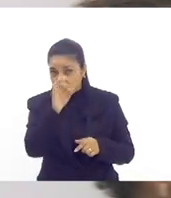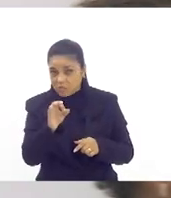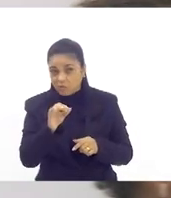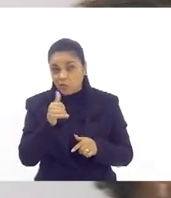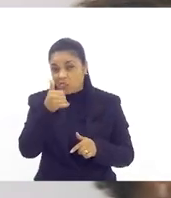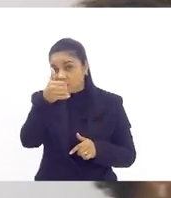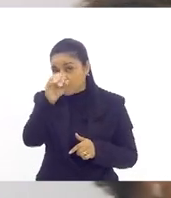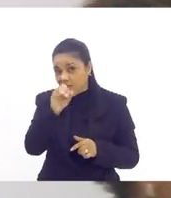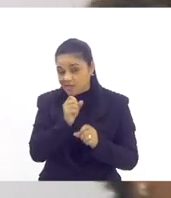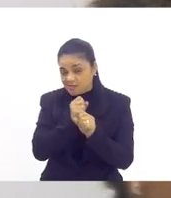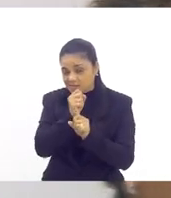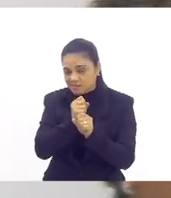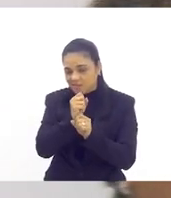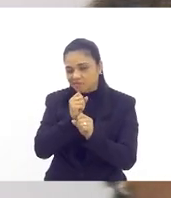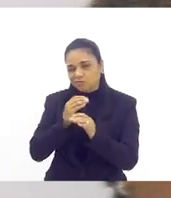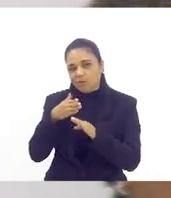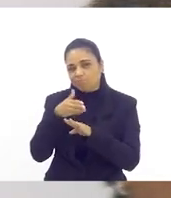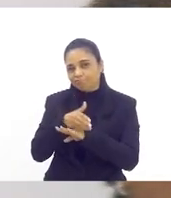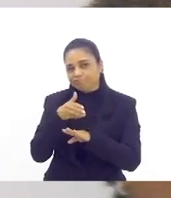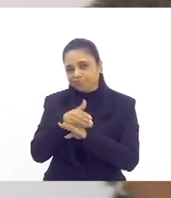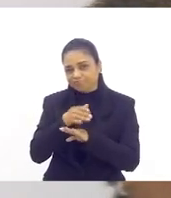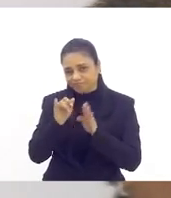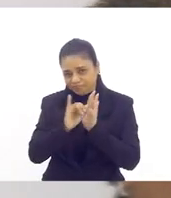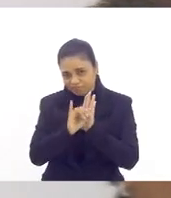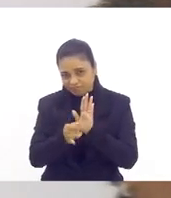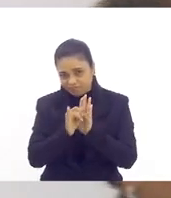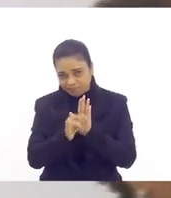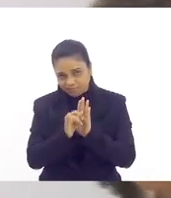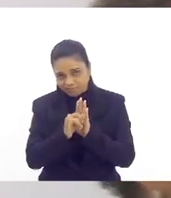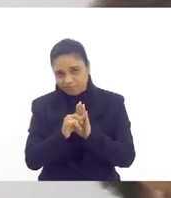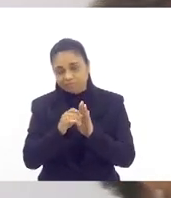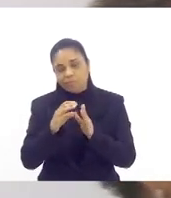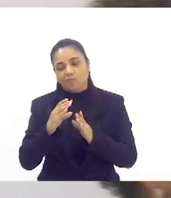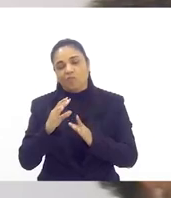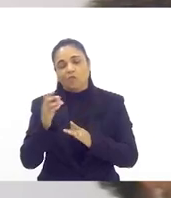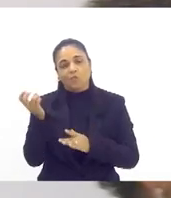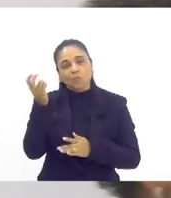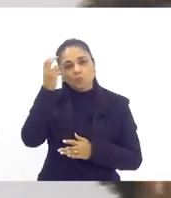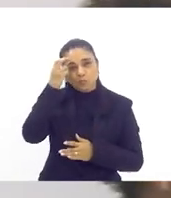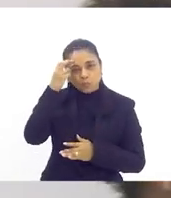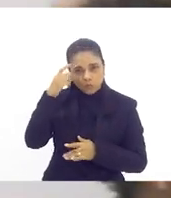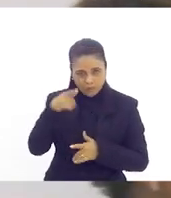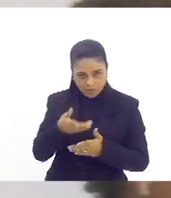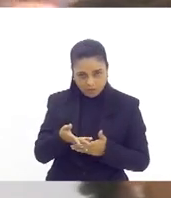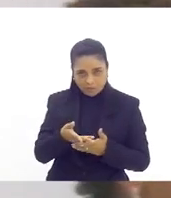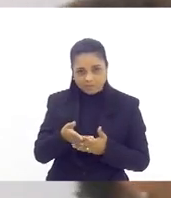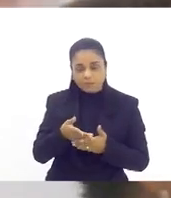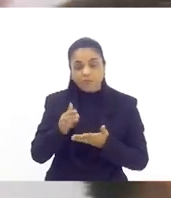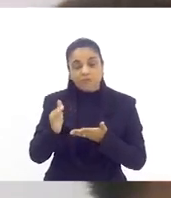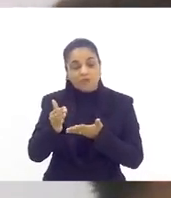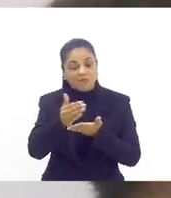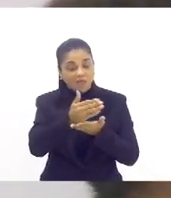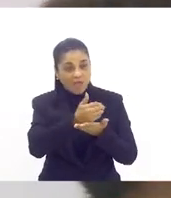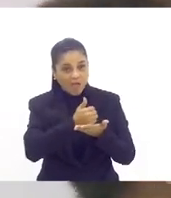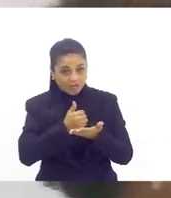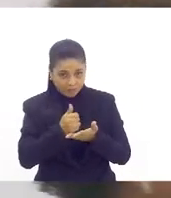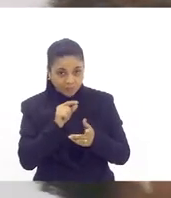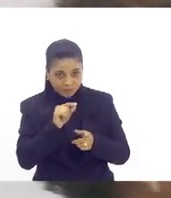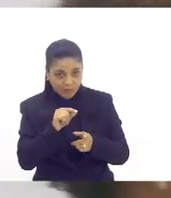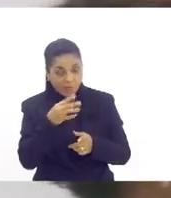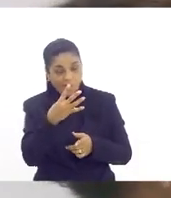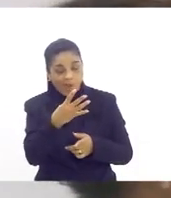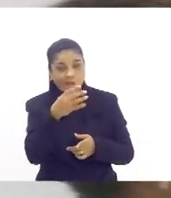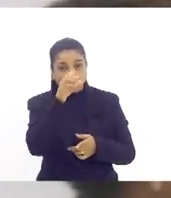anos no segmento cultural só que foram alguns dados é e 44%